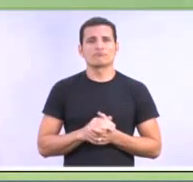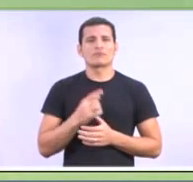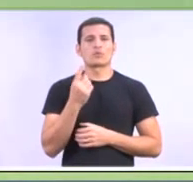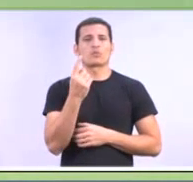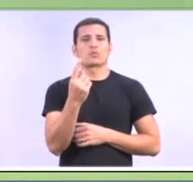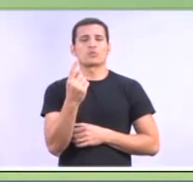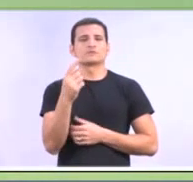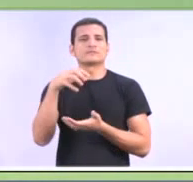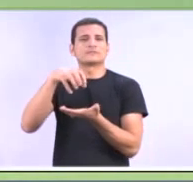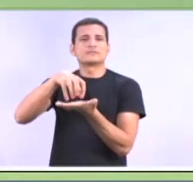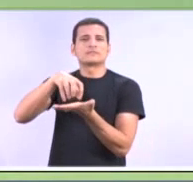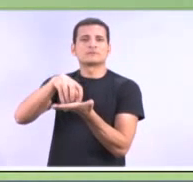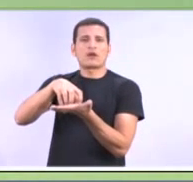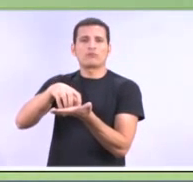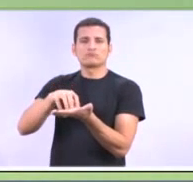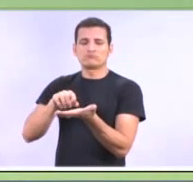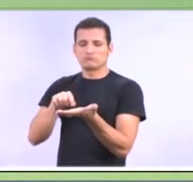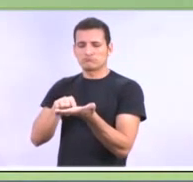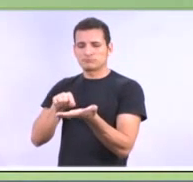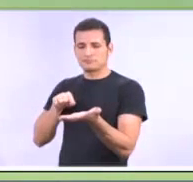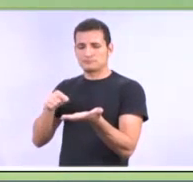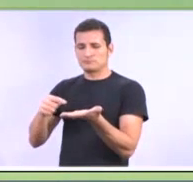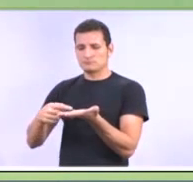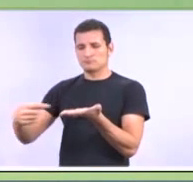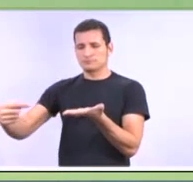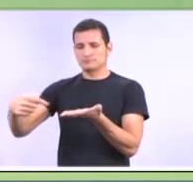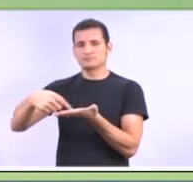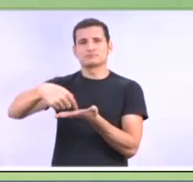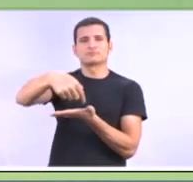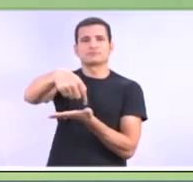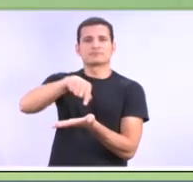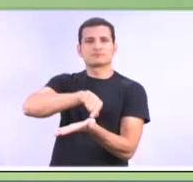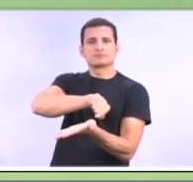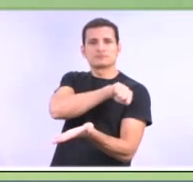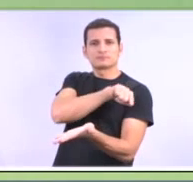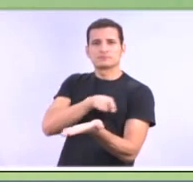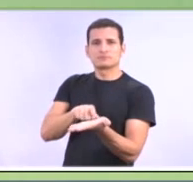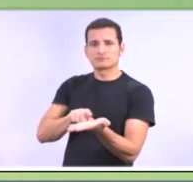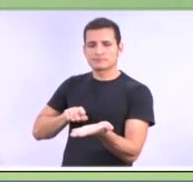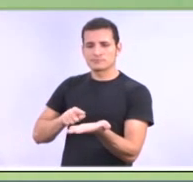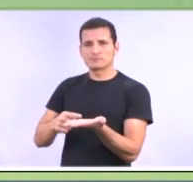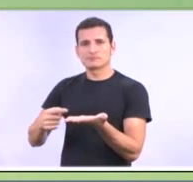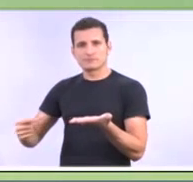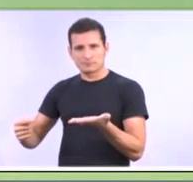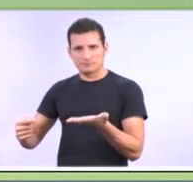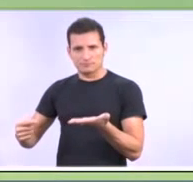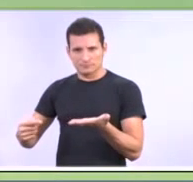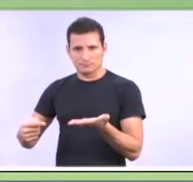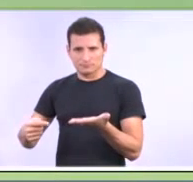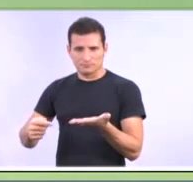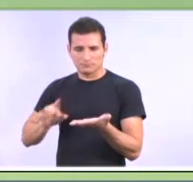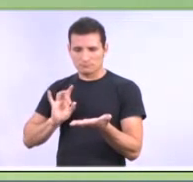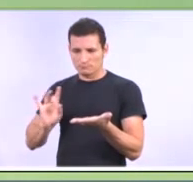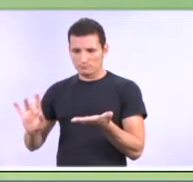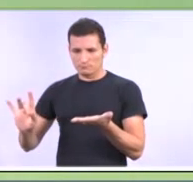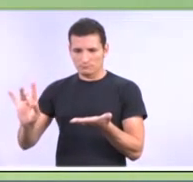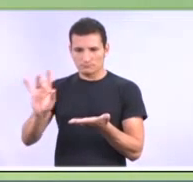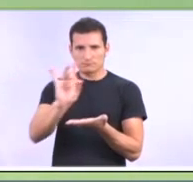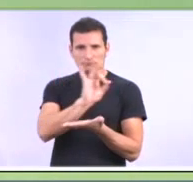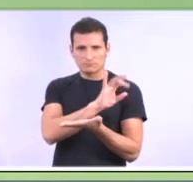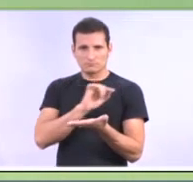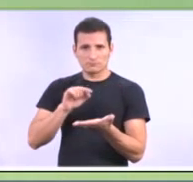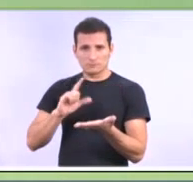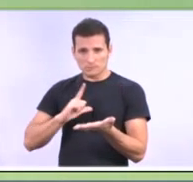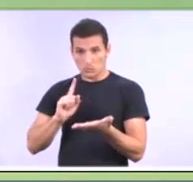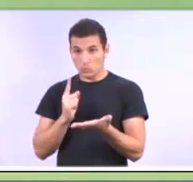rede. Um hub ou um switch, por exemplo. São dois dispositivos que a gente vai falar mais para frente. Cada equipamento possui um único